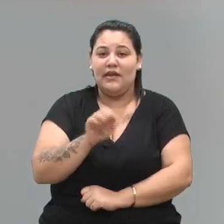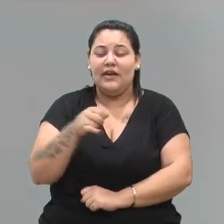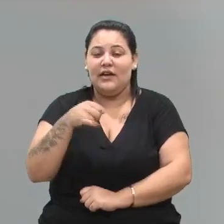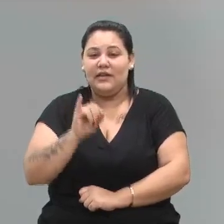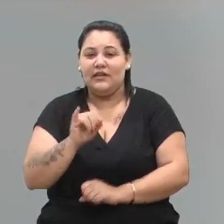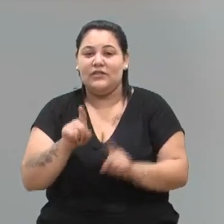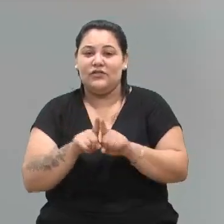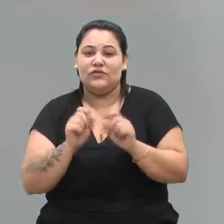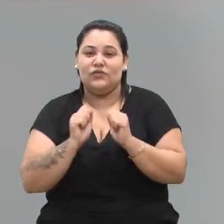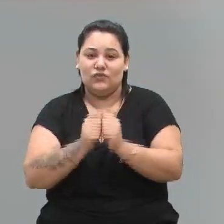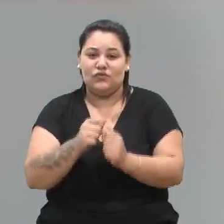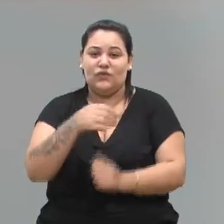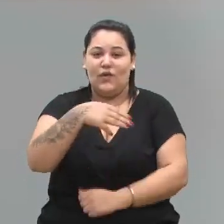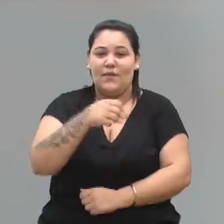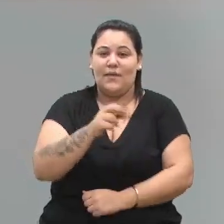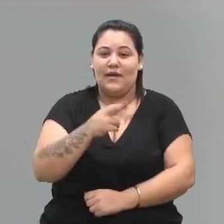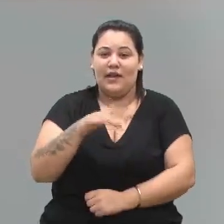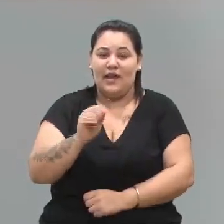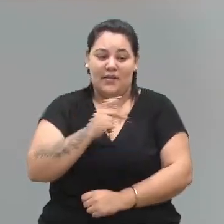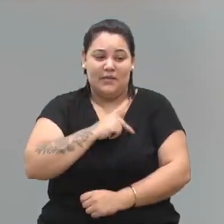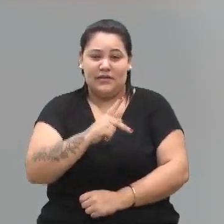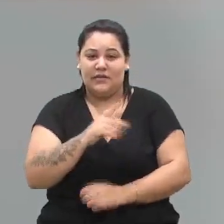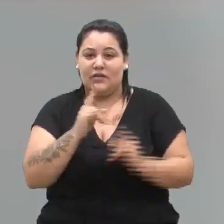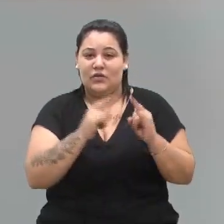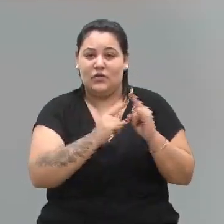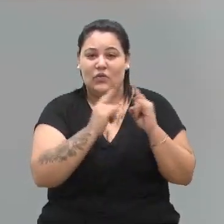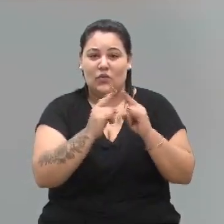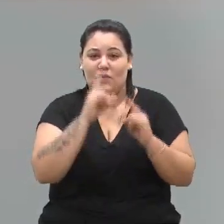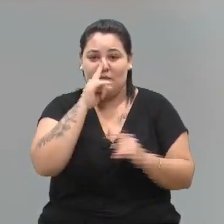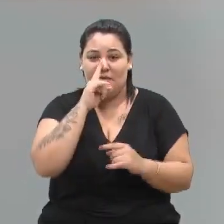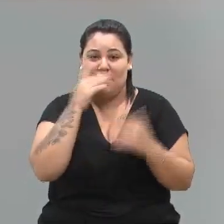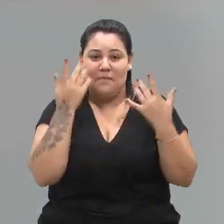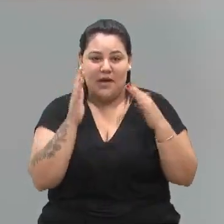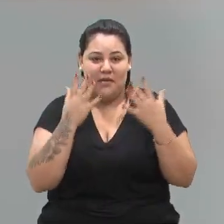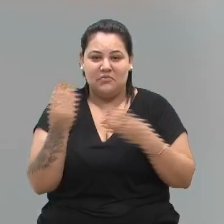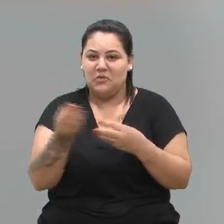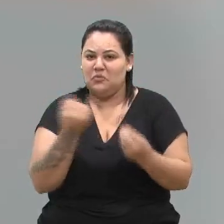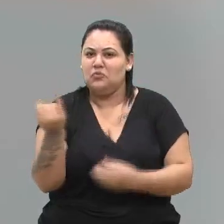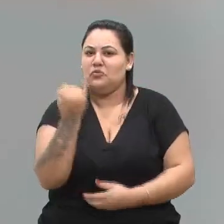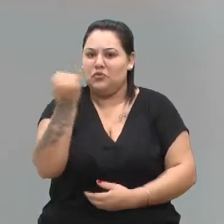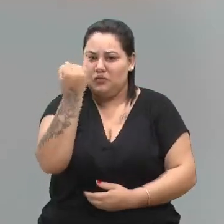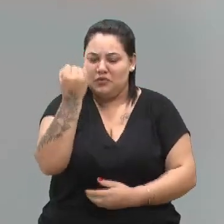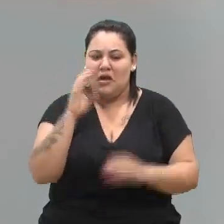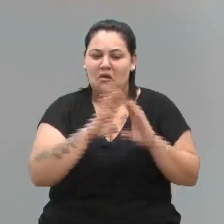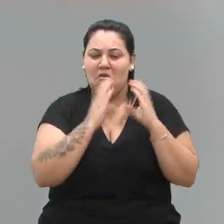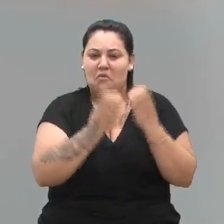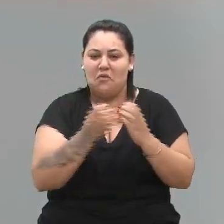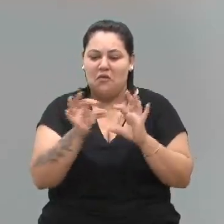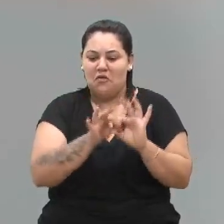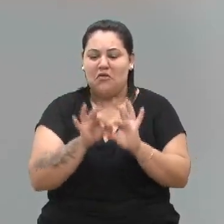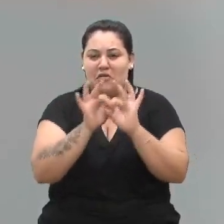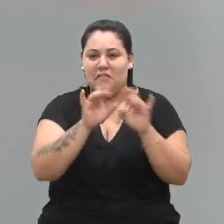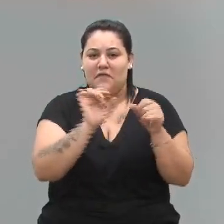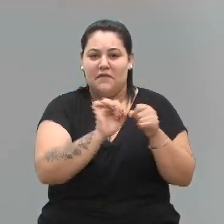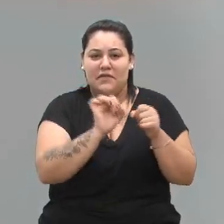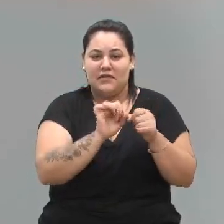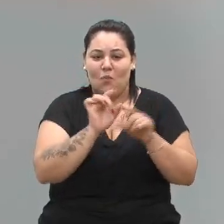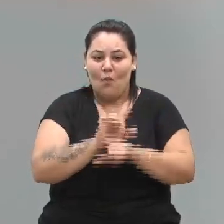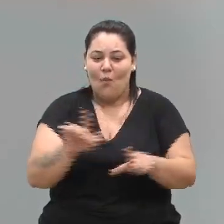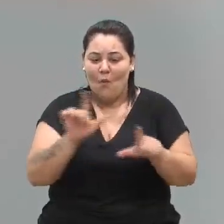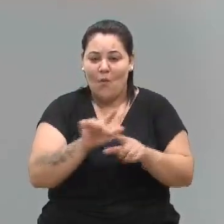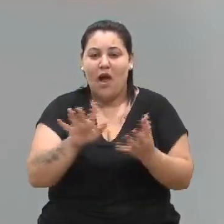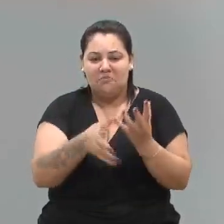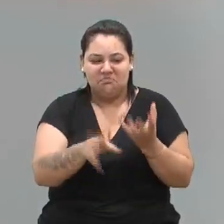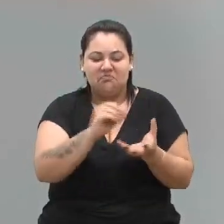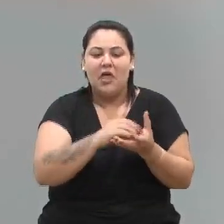Maria, lá presidente do Clube de Mães. Parabéns, isso é muito importante, as comunidades se unir para fazer essa limpeza, a Codeca dá o suporte